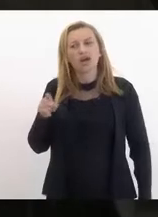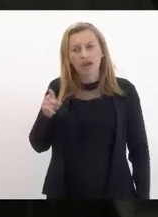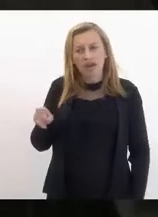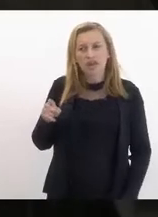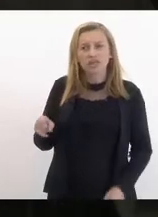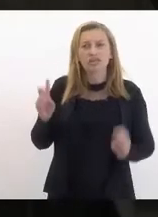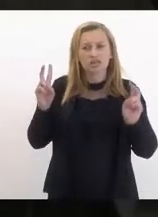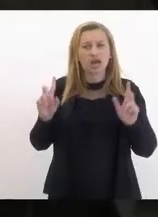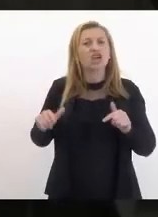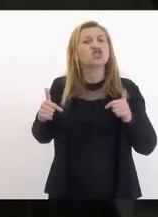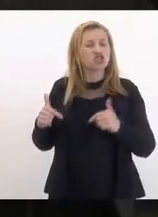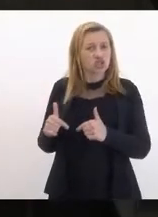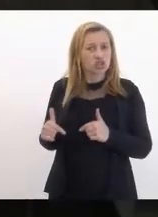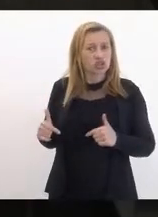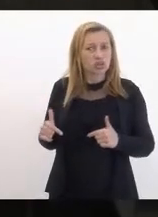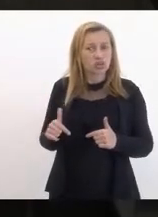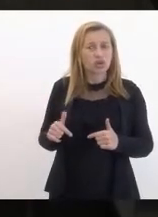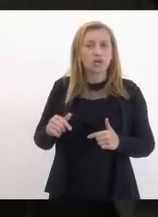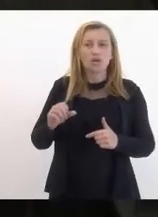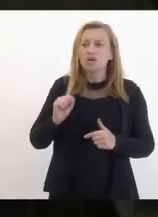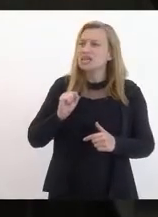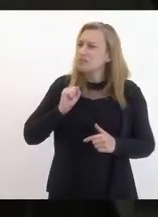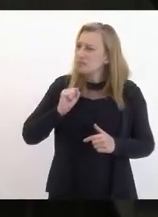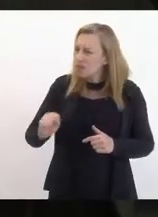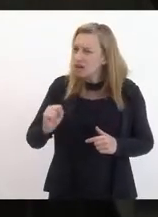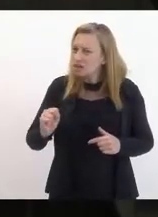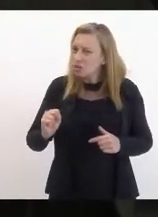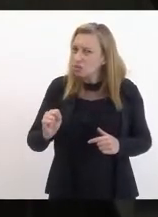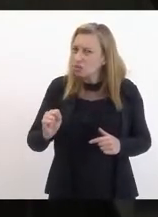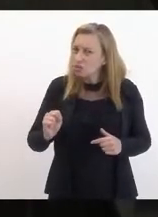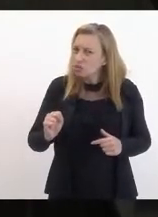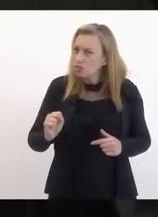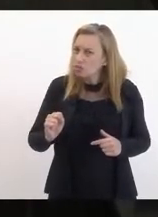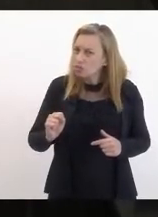ocorrências que assassinam, que matam